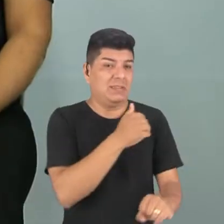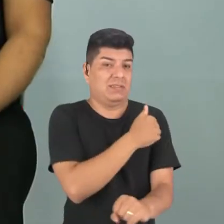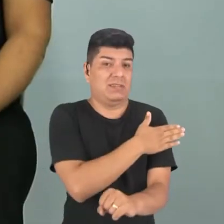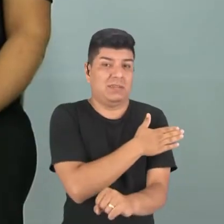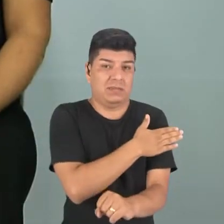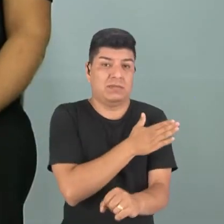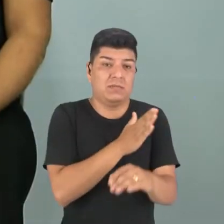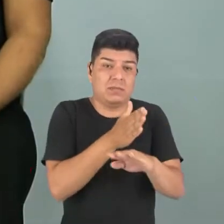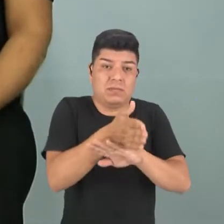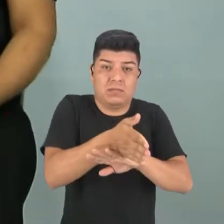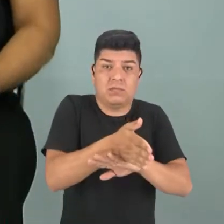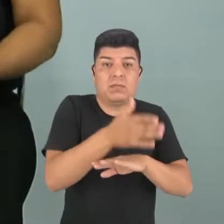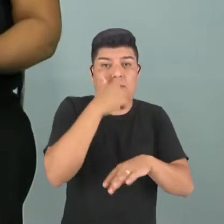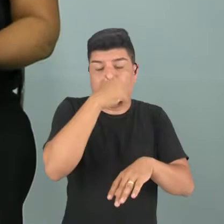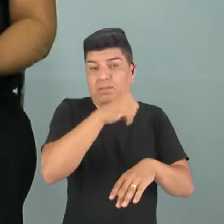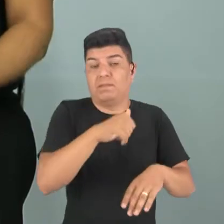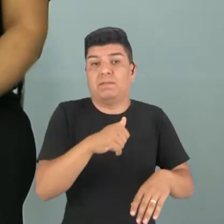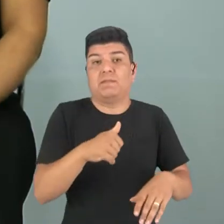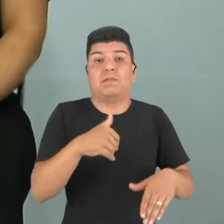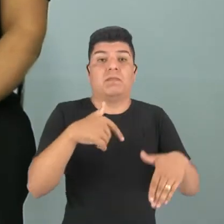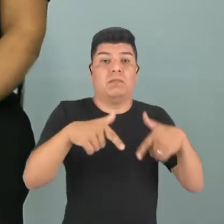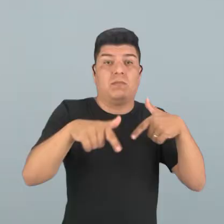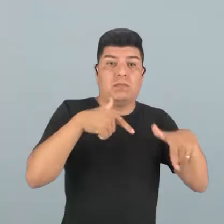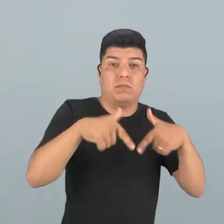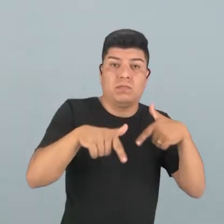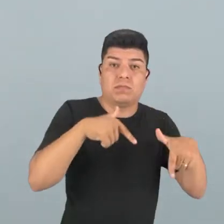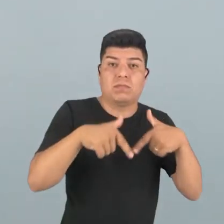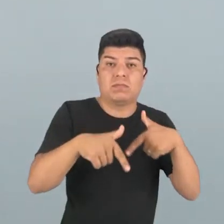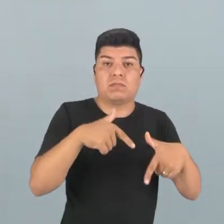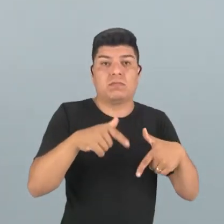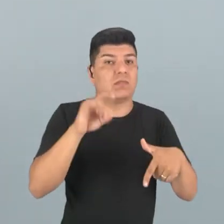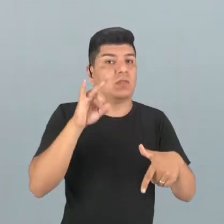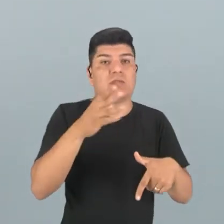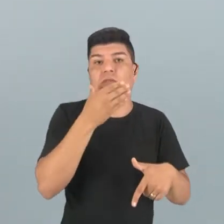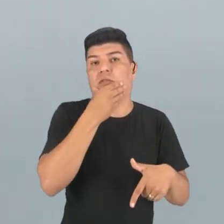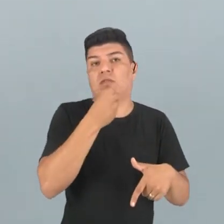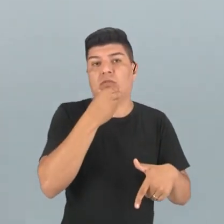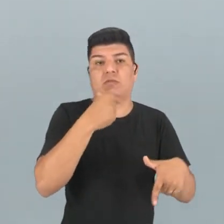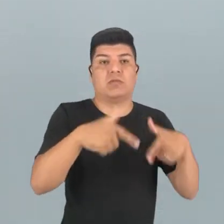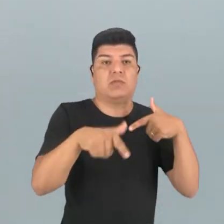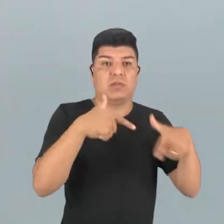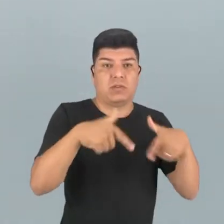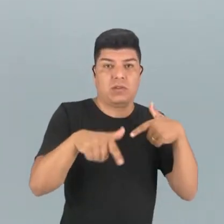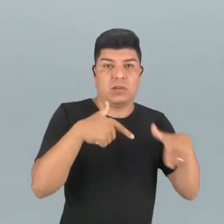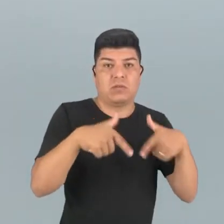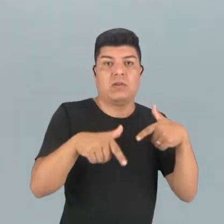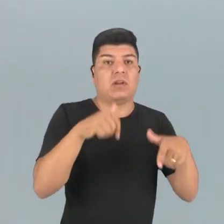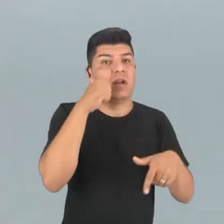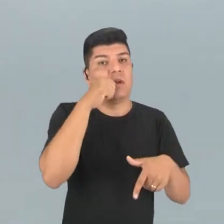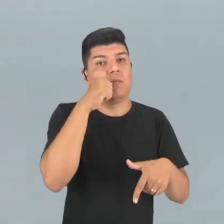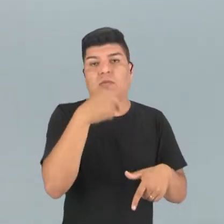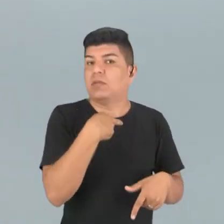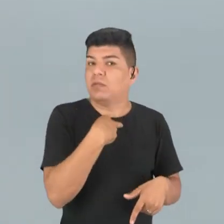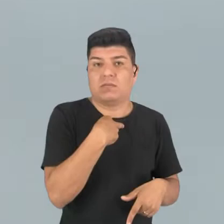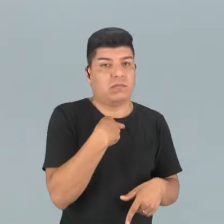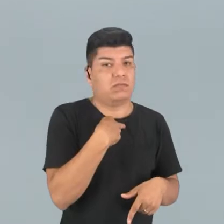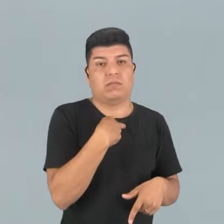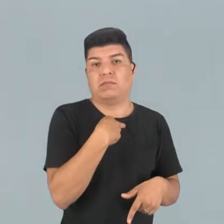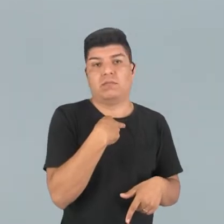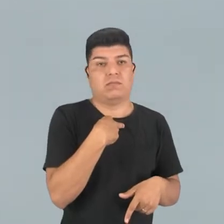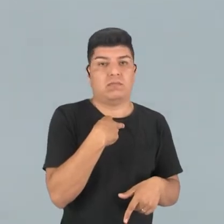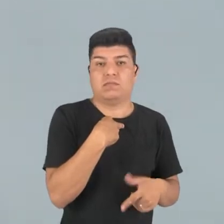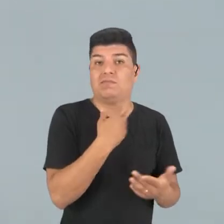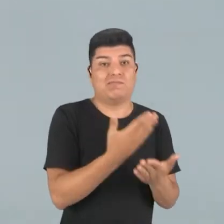entrar, né, no mercado de trabalho, que antes era só os homens que trabalhavam fora, né, que a mulher ela não poderia